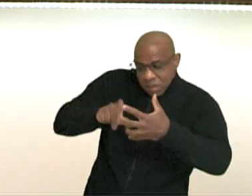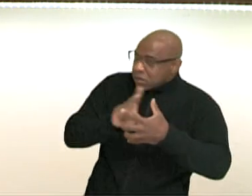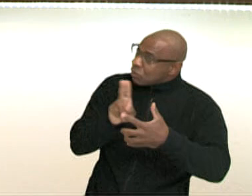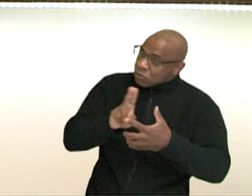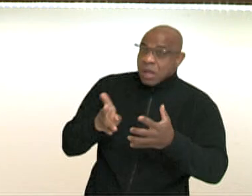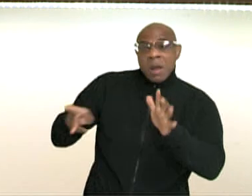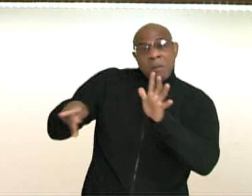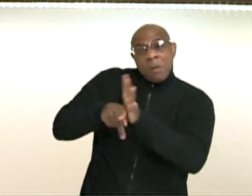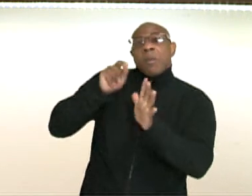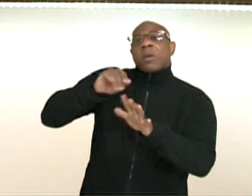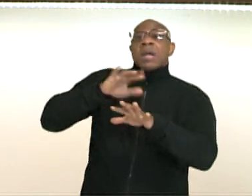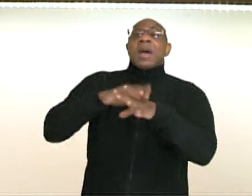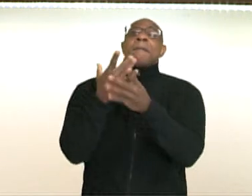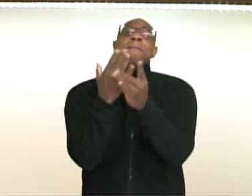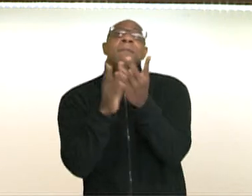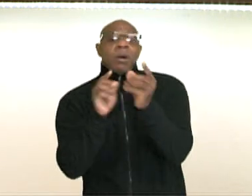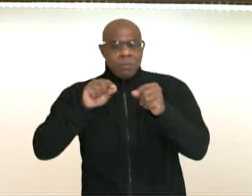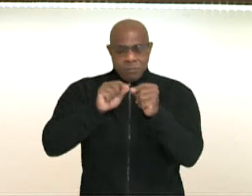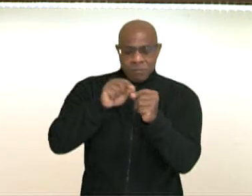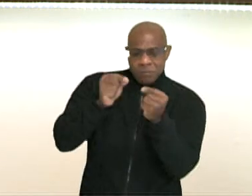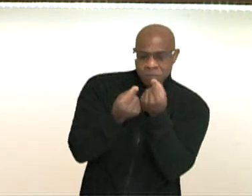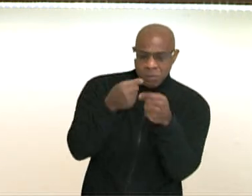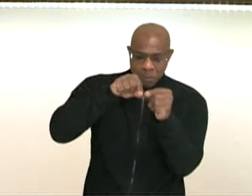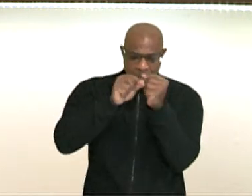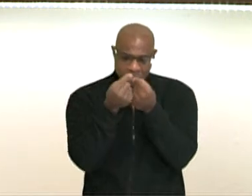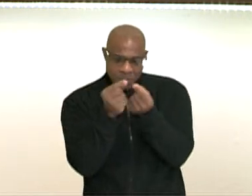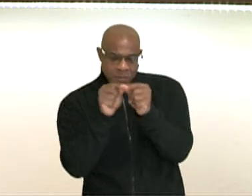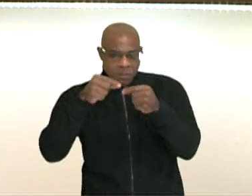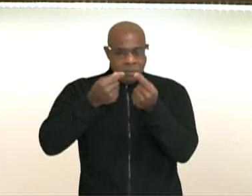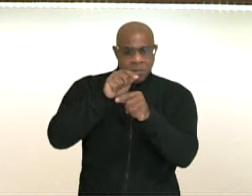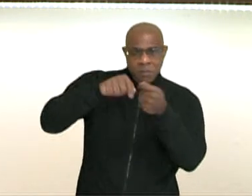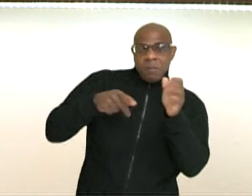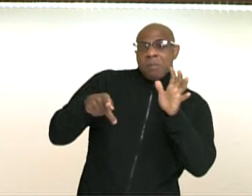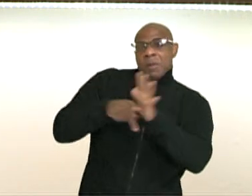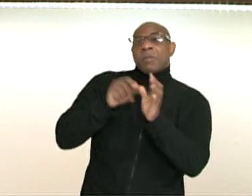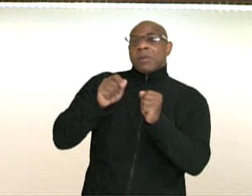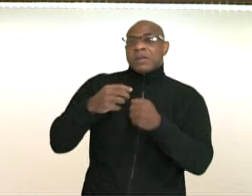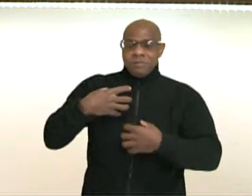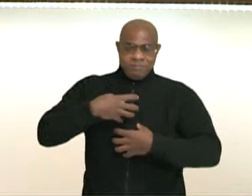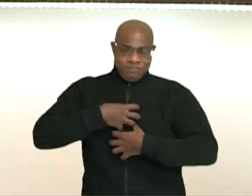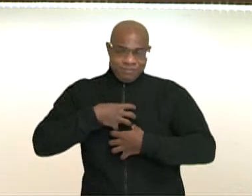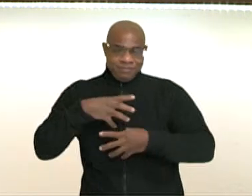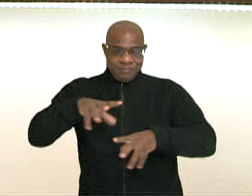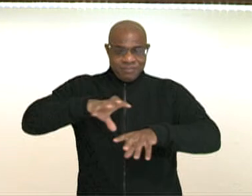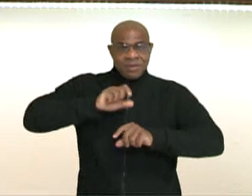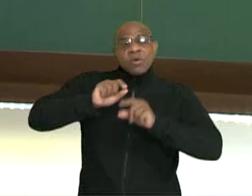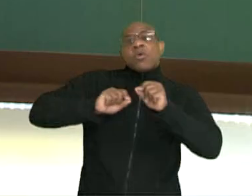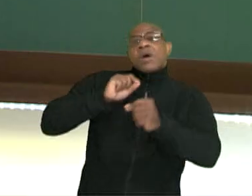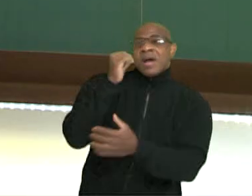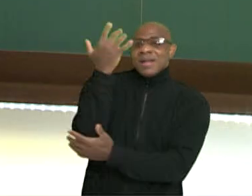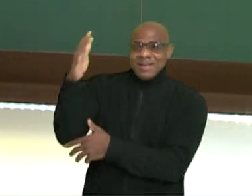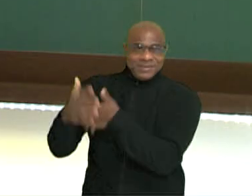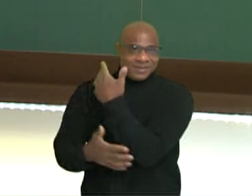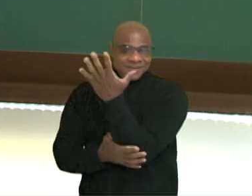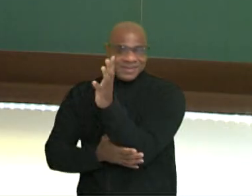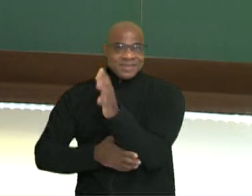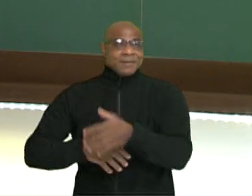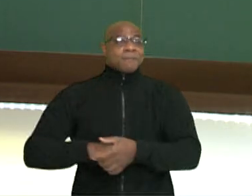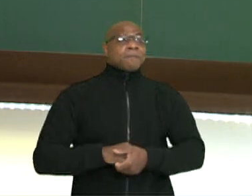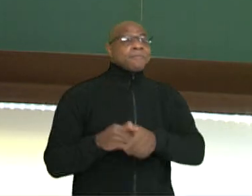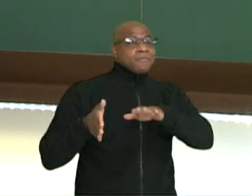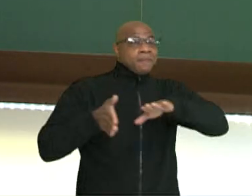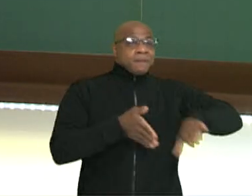da própria natureza, Então, em harmonia com a natureza. Então, aqui, você sabia também que a arte